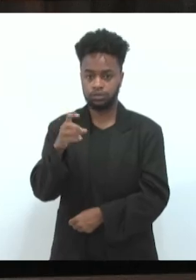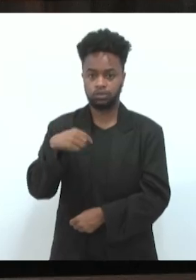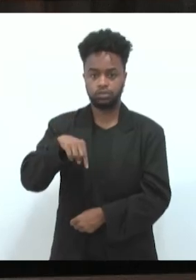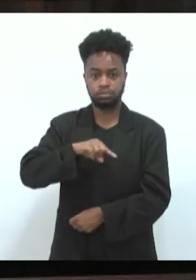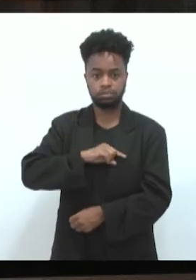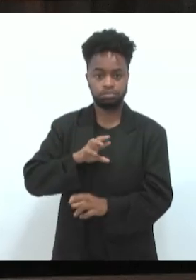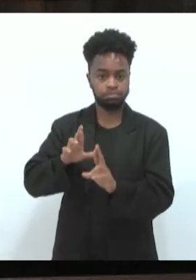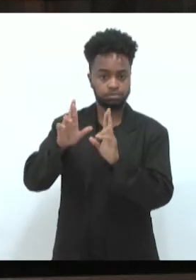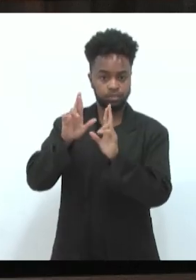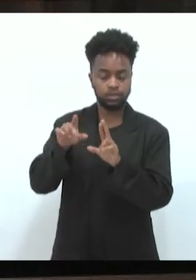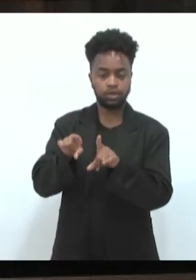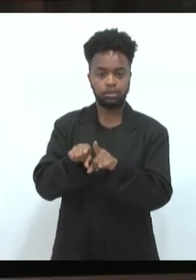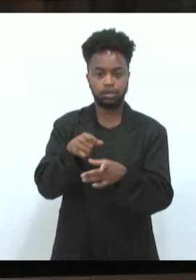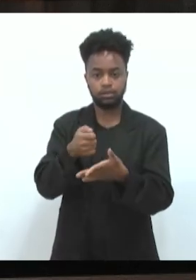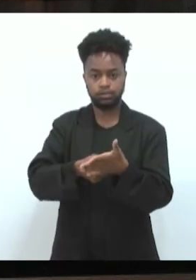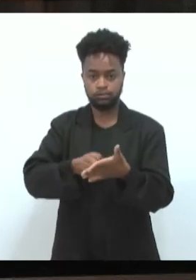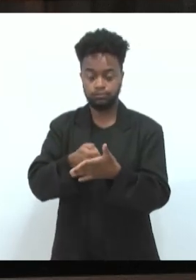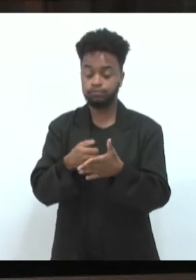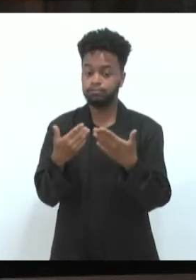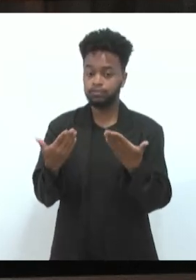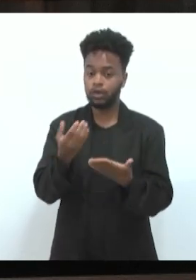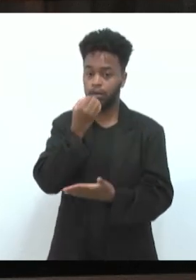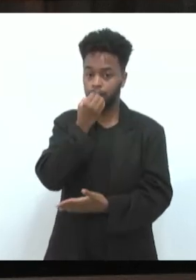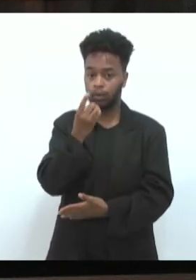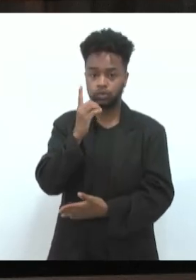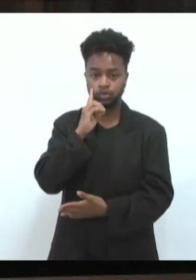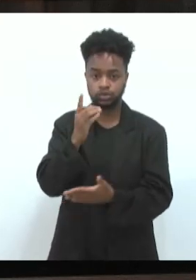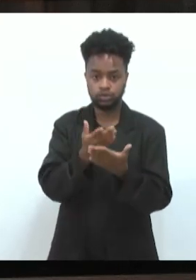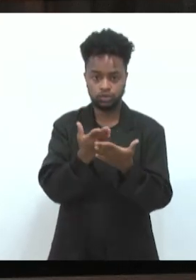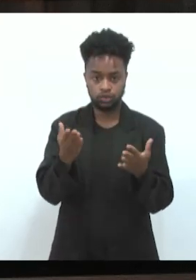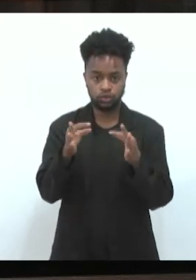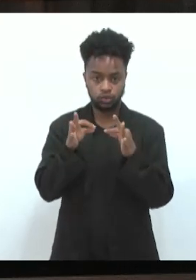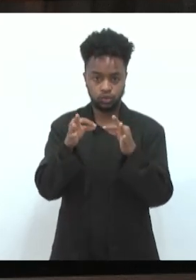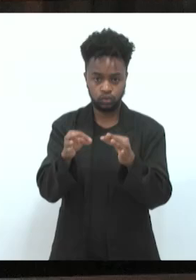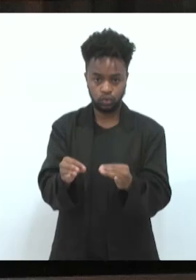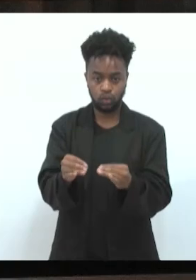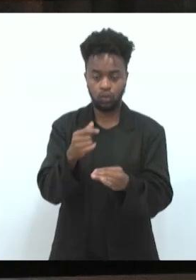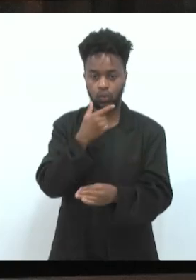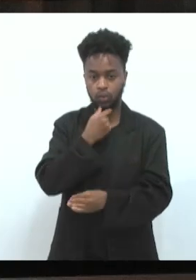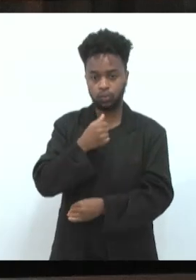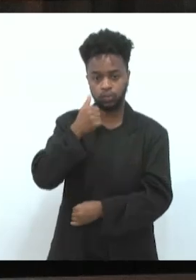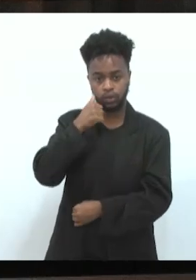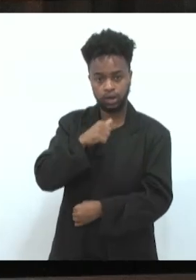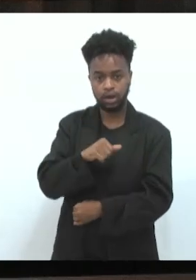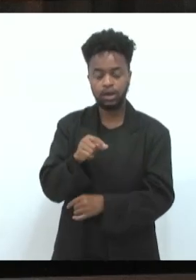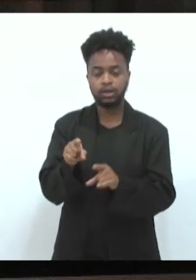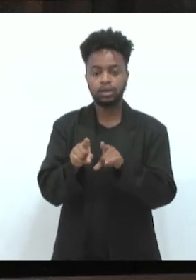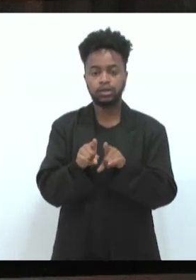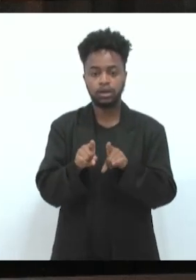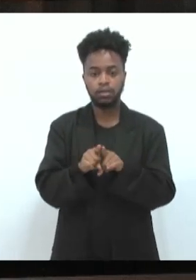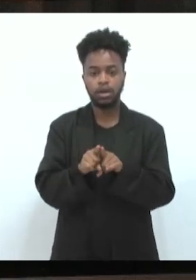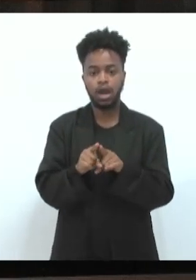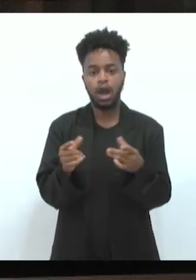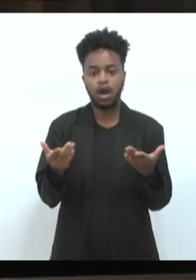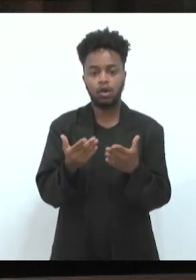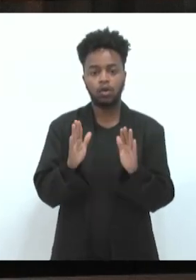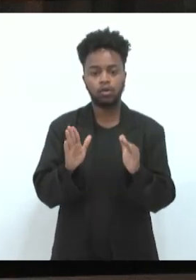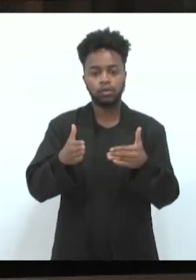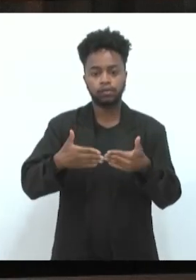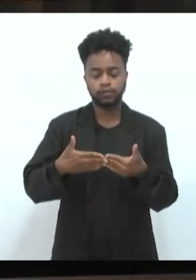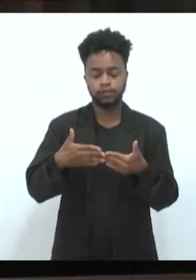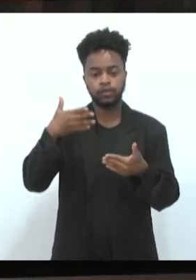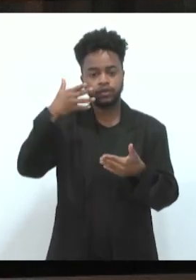esperamos e batalhamos por isso. Então, um bom dia a todos e todas, né? Já encerrando aqui a